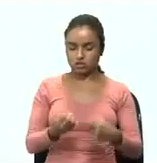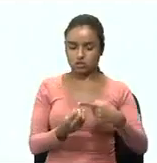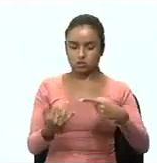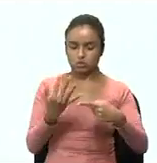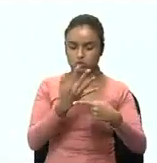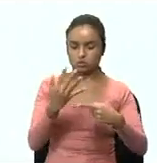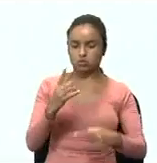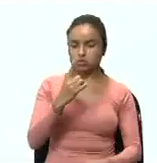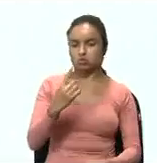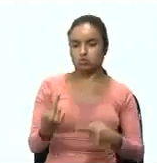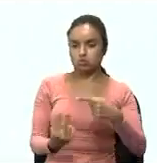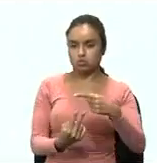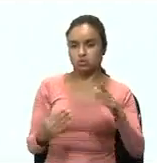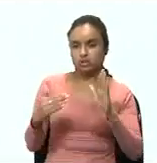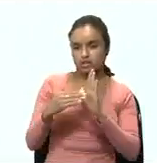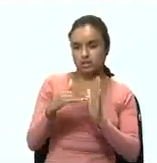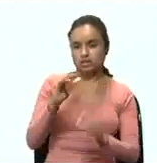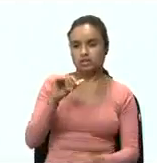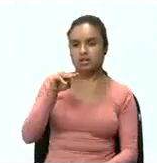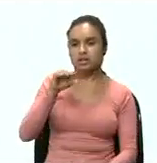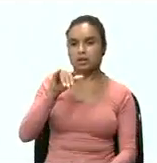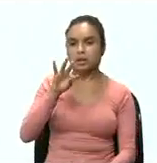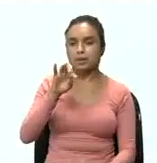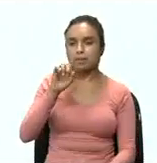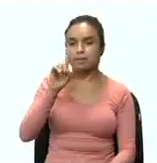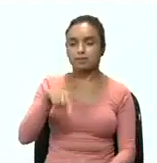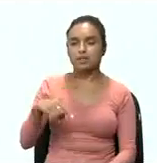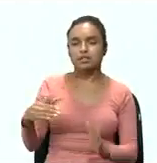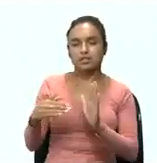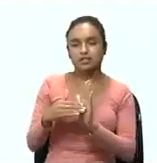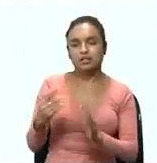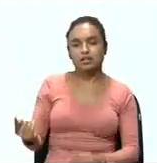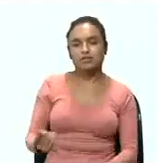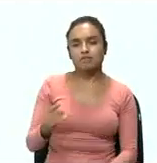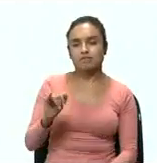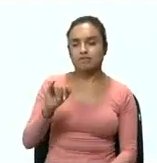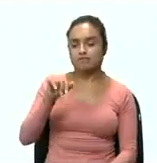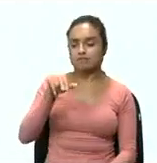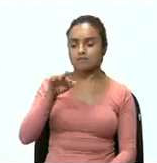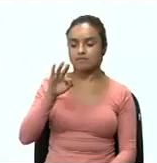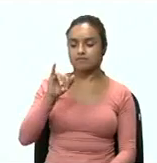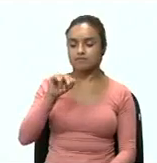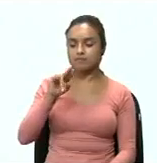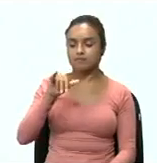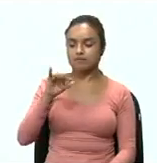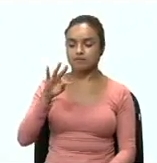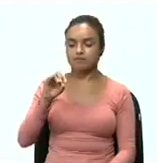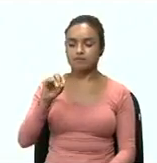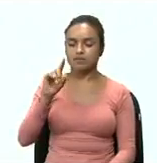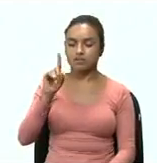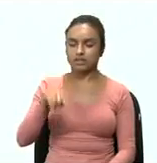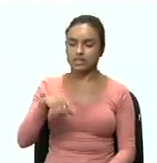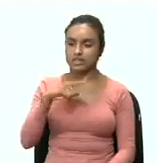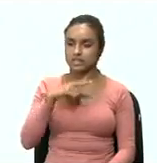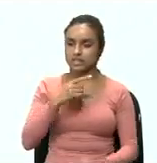limite de n tendendo a infinito do quê? Eu vou ter em cima, então,